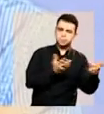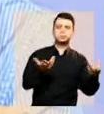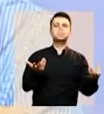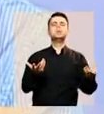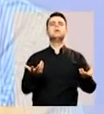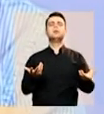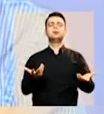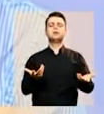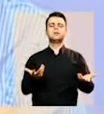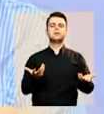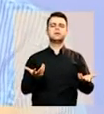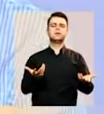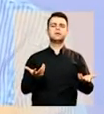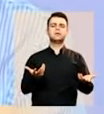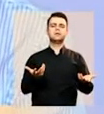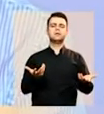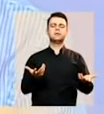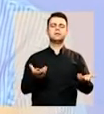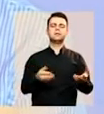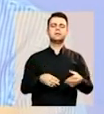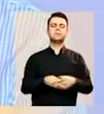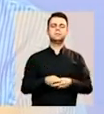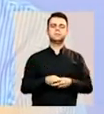ter alguma coisa,